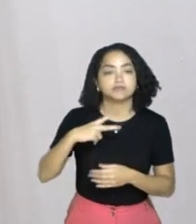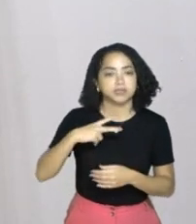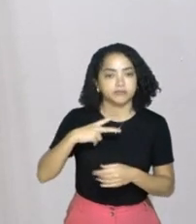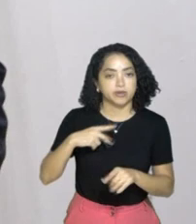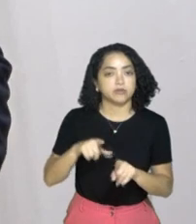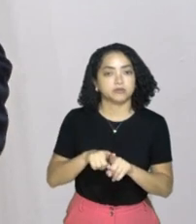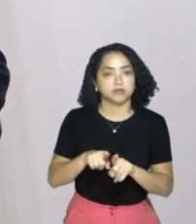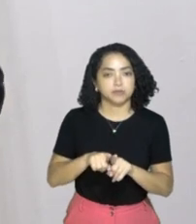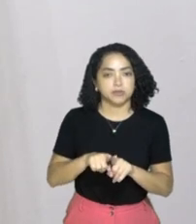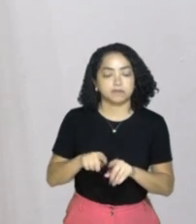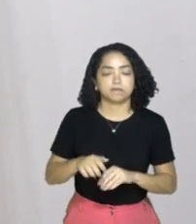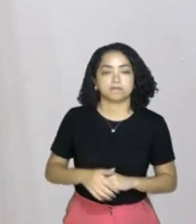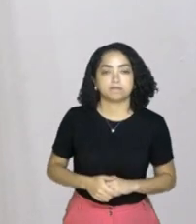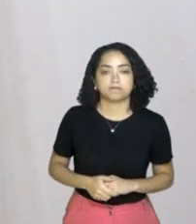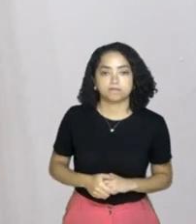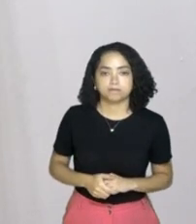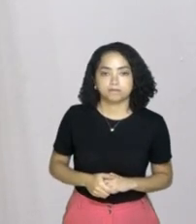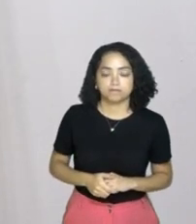ensino